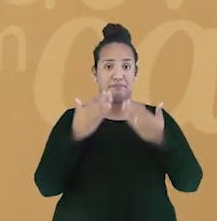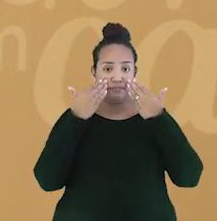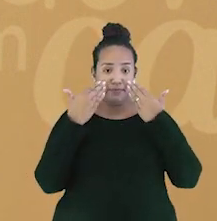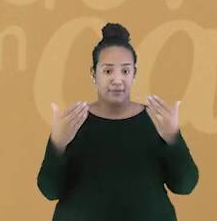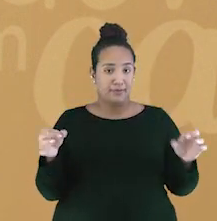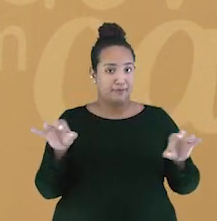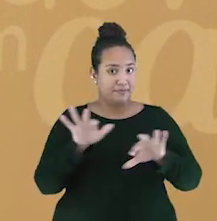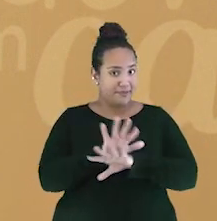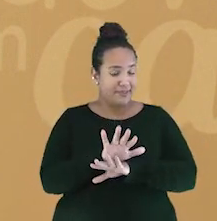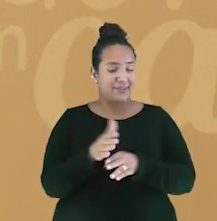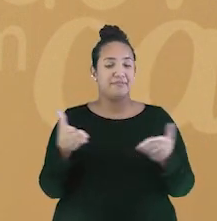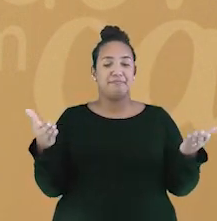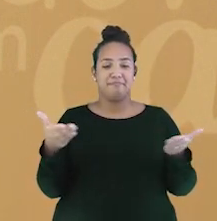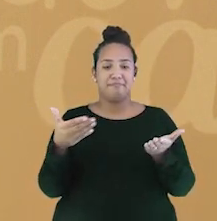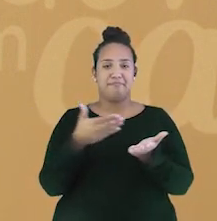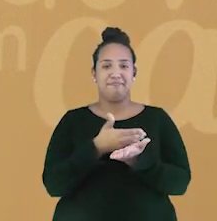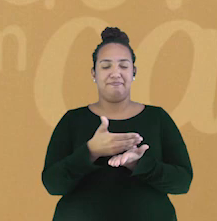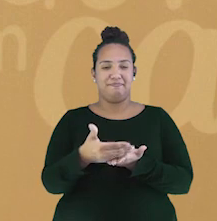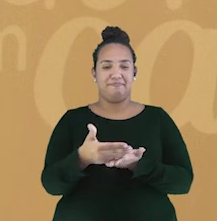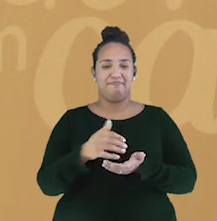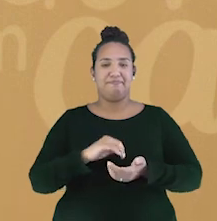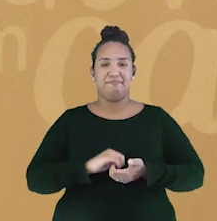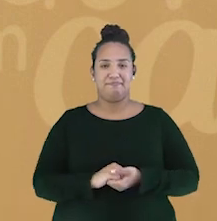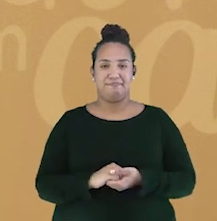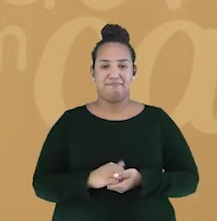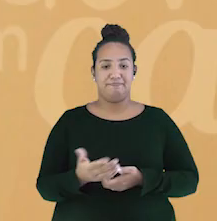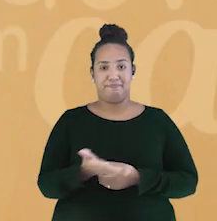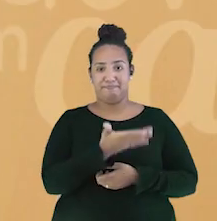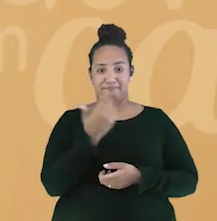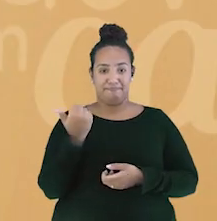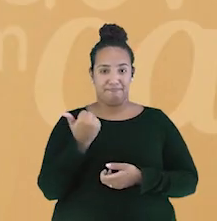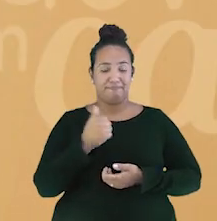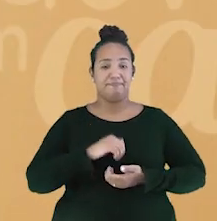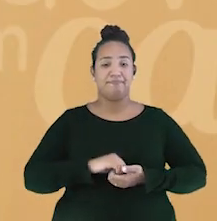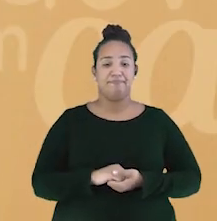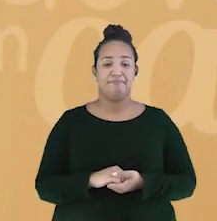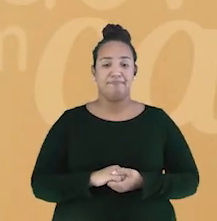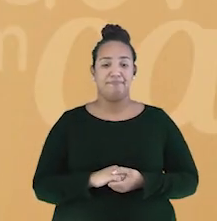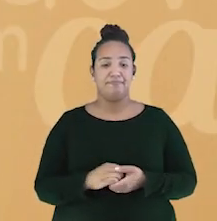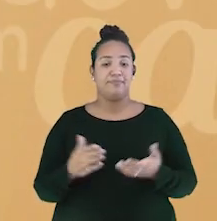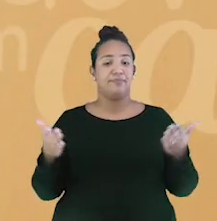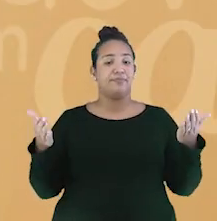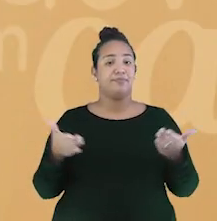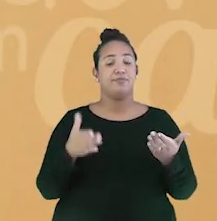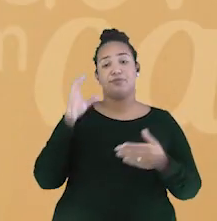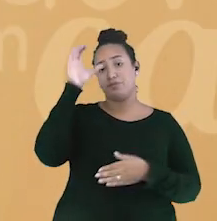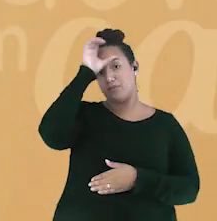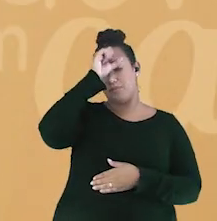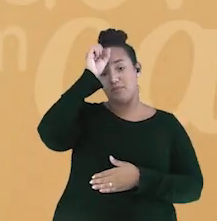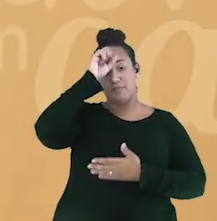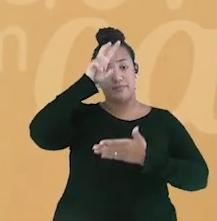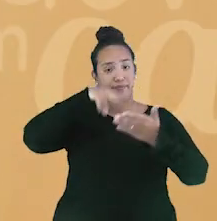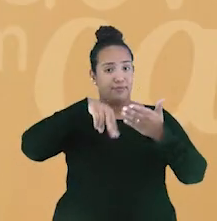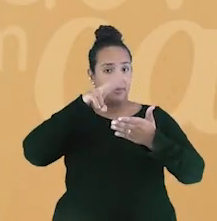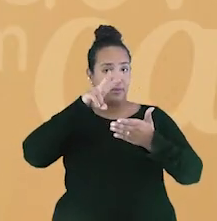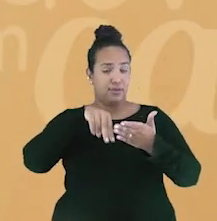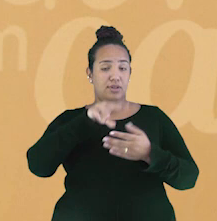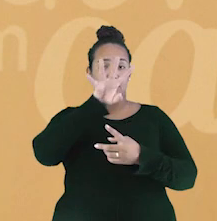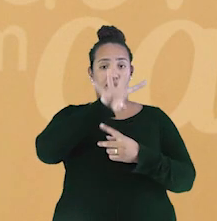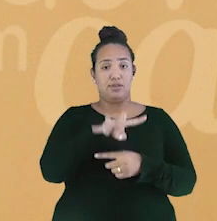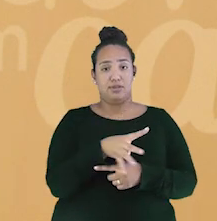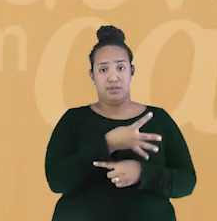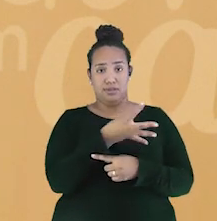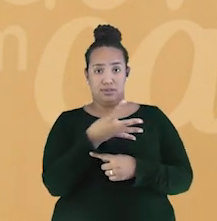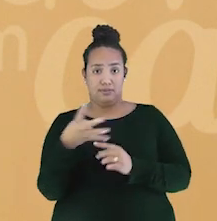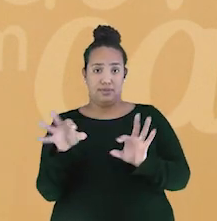feitas Agora sim vamos lá então vem comigo hoje vamos aprender a ler e construir tabela simples e